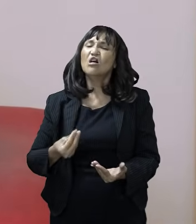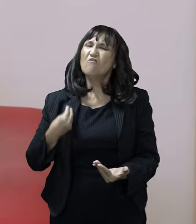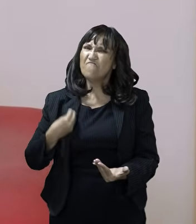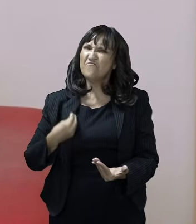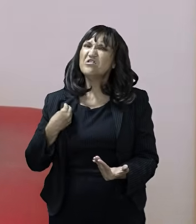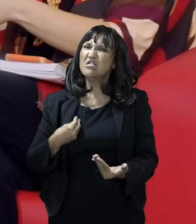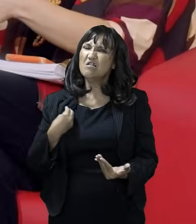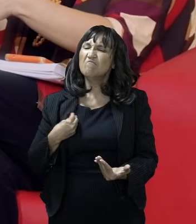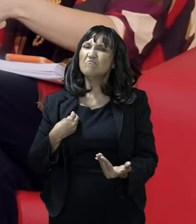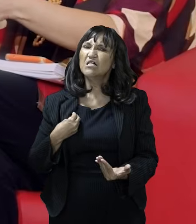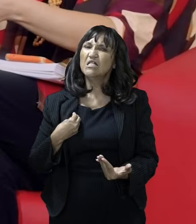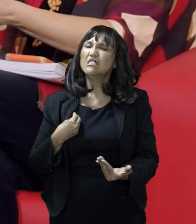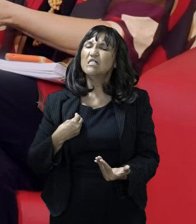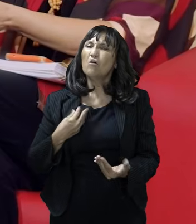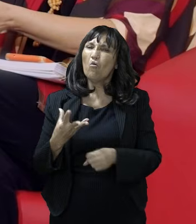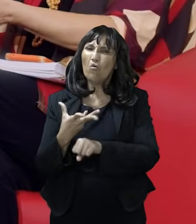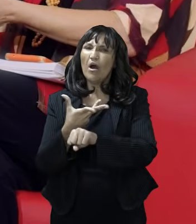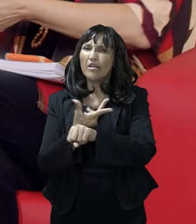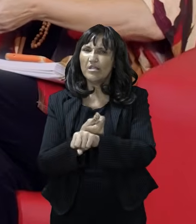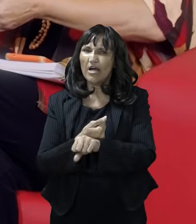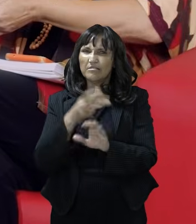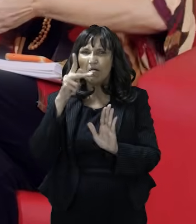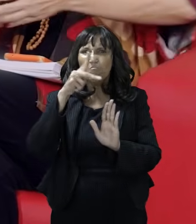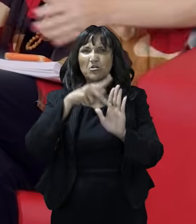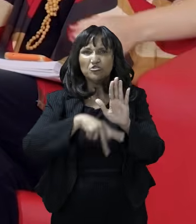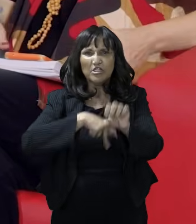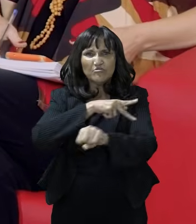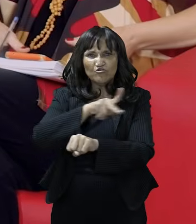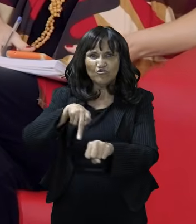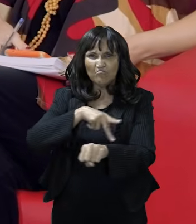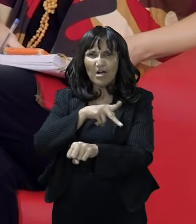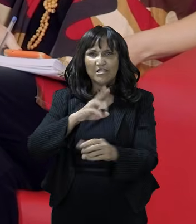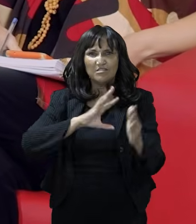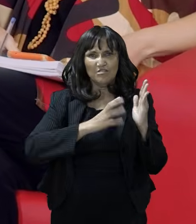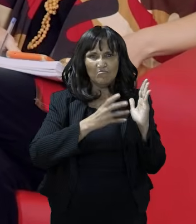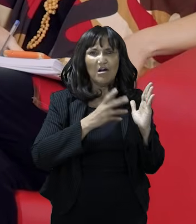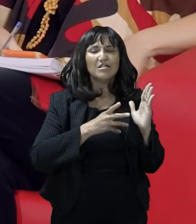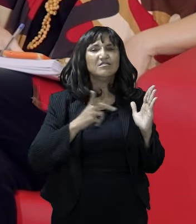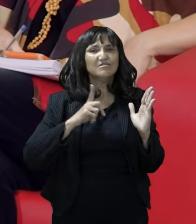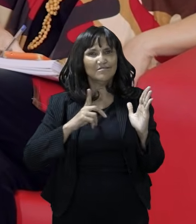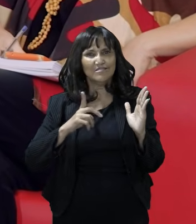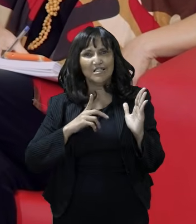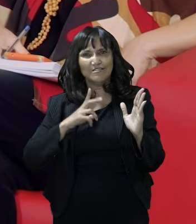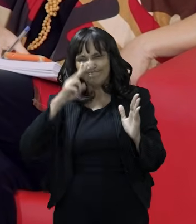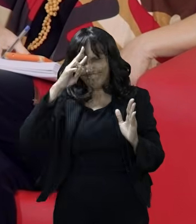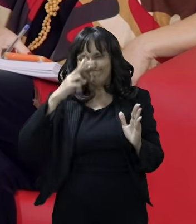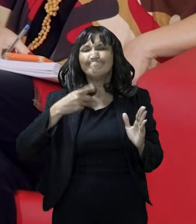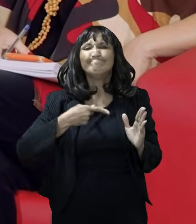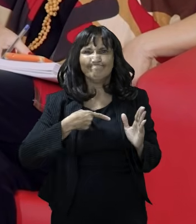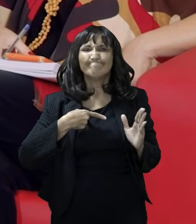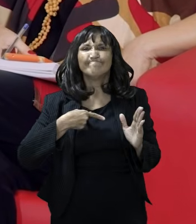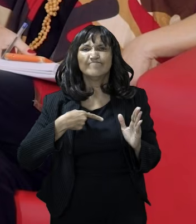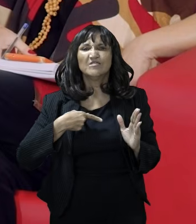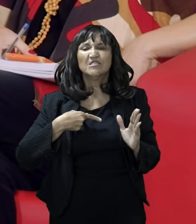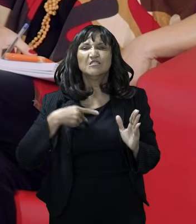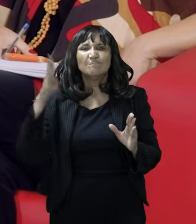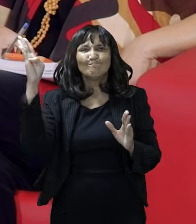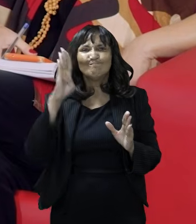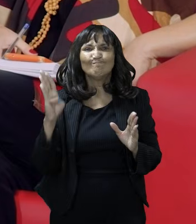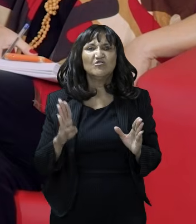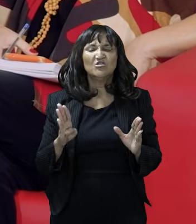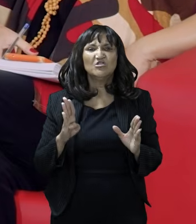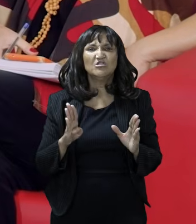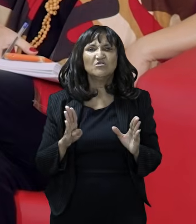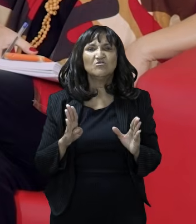esse é um país que todos nós queremos. Que é um projeto de país que o partido tem. É um projeto de humanidade. O Brasil, cada